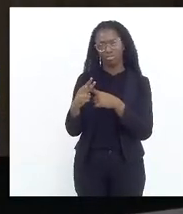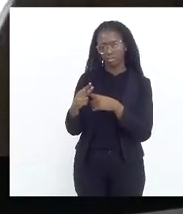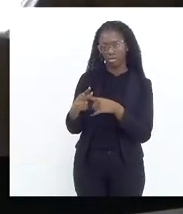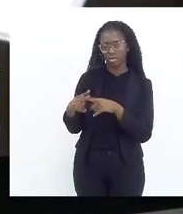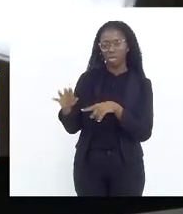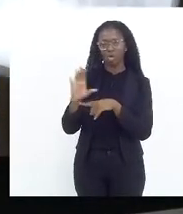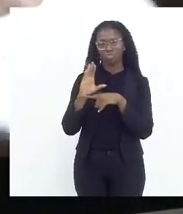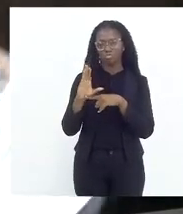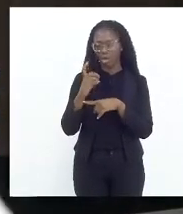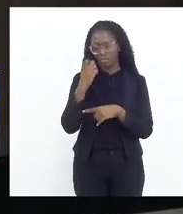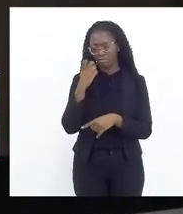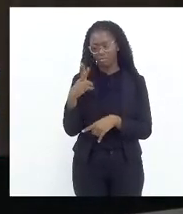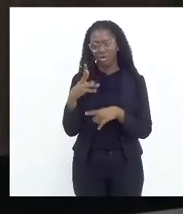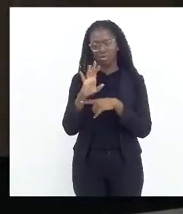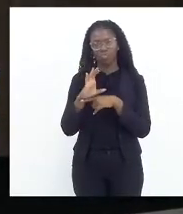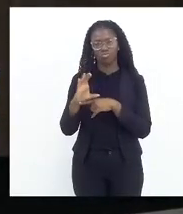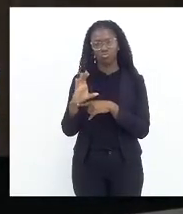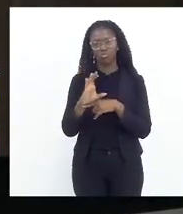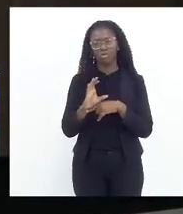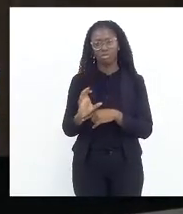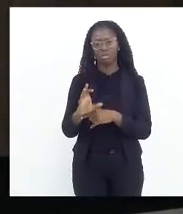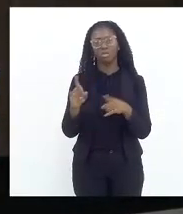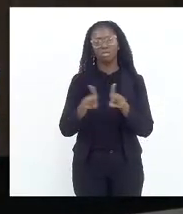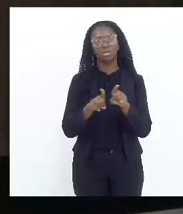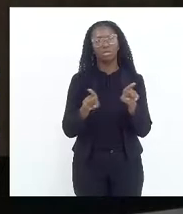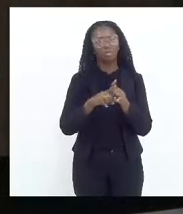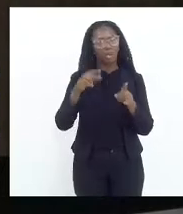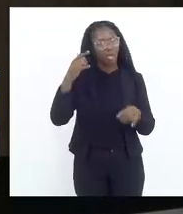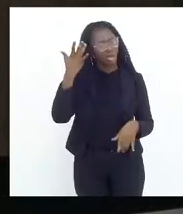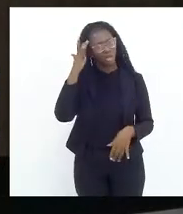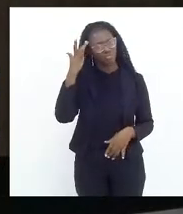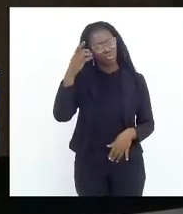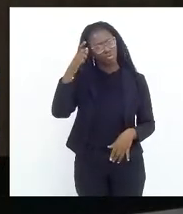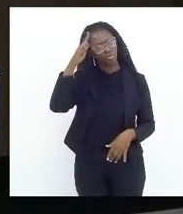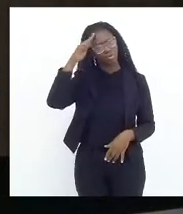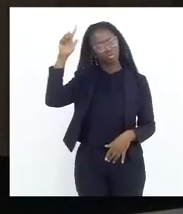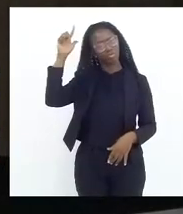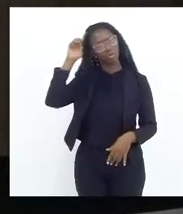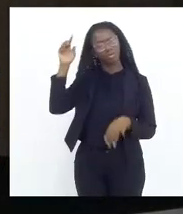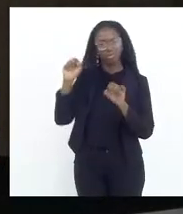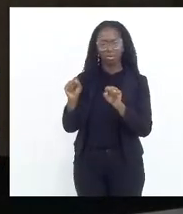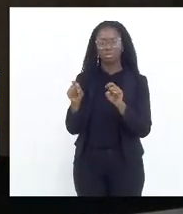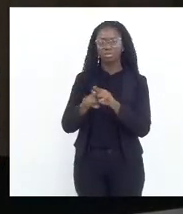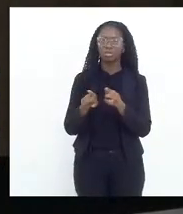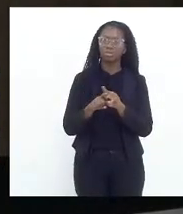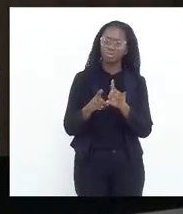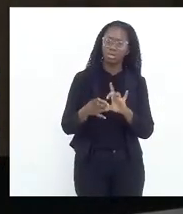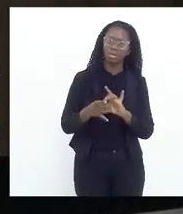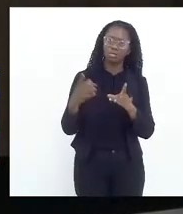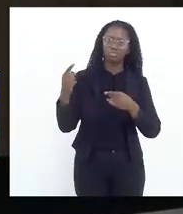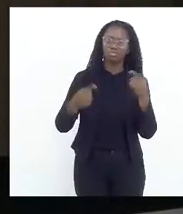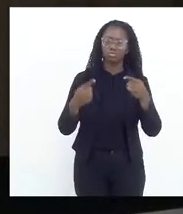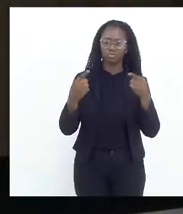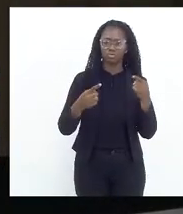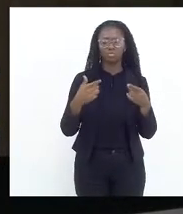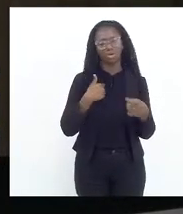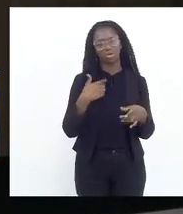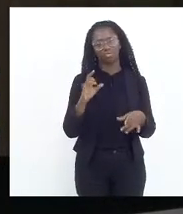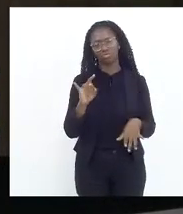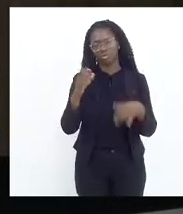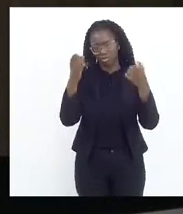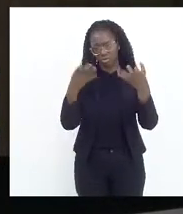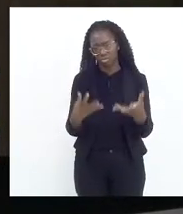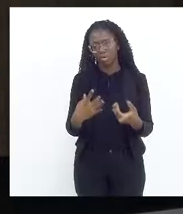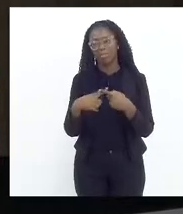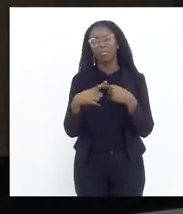E, certamente, deputado Luiz Paulo, os demais membros da CCJ podem e deverão discutir o projeto. Eu quero justificar o